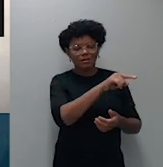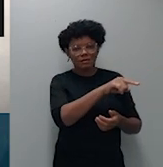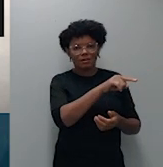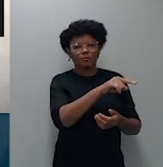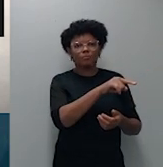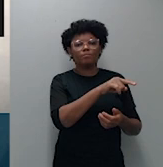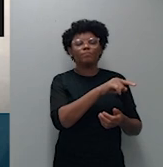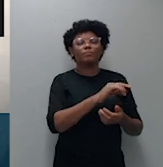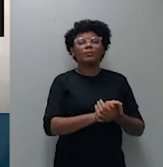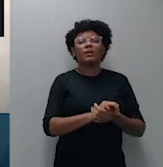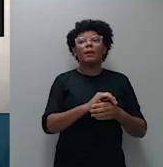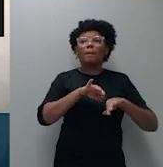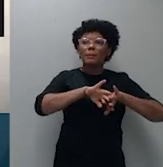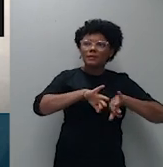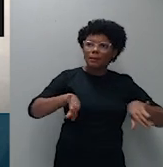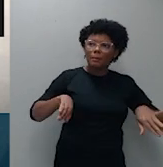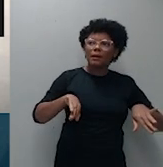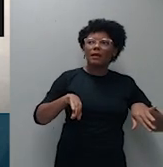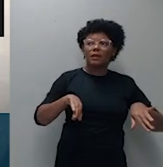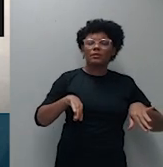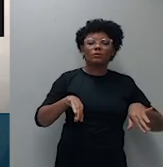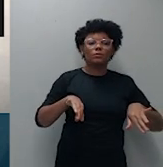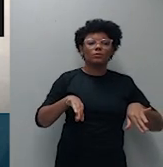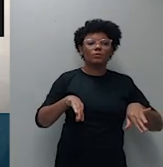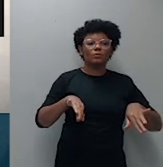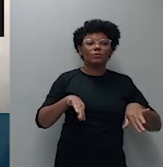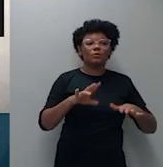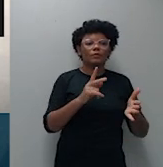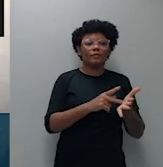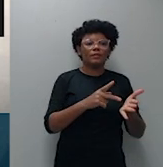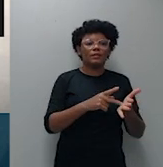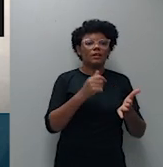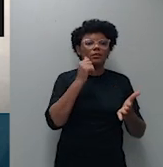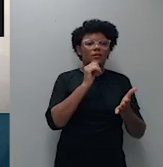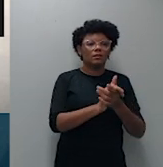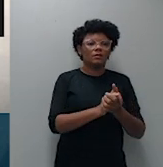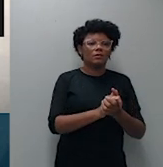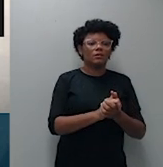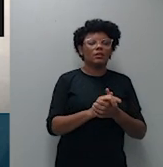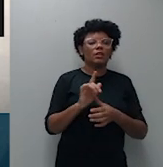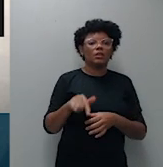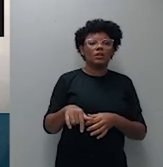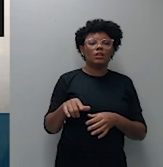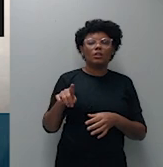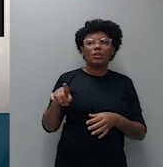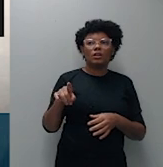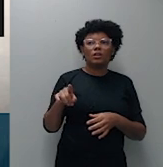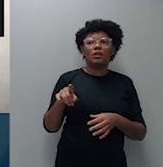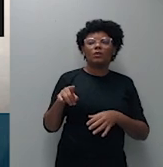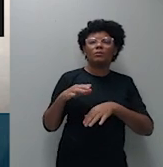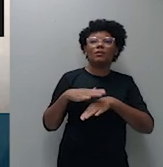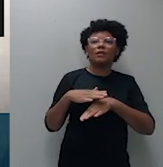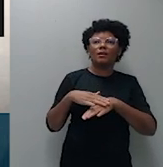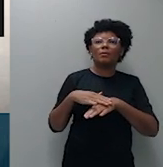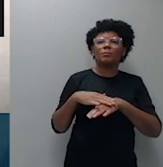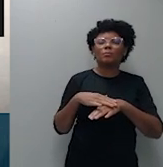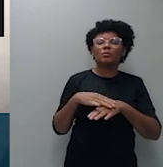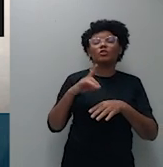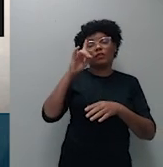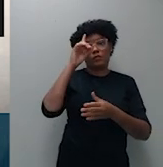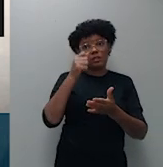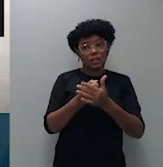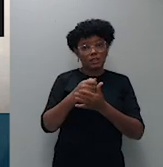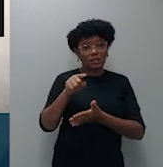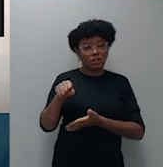inventariada Qual era separado de fato da esposa que já é operada A preclusão sobre a matéria